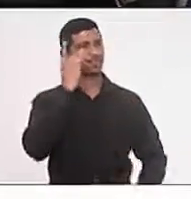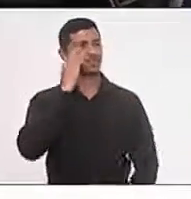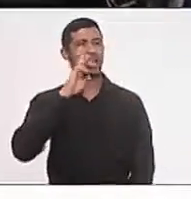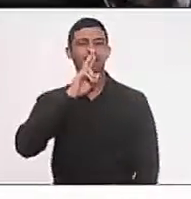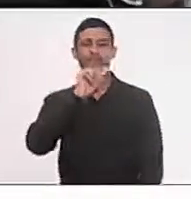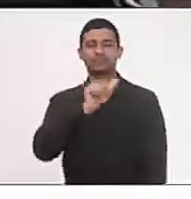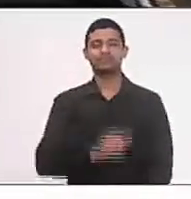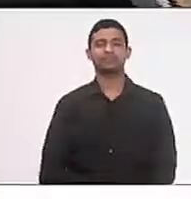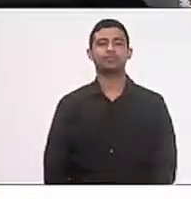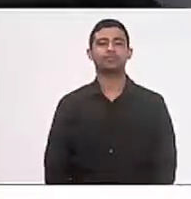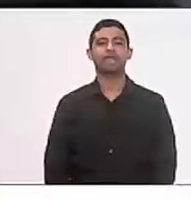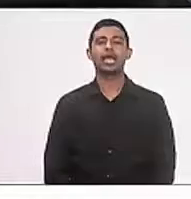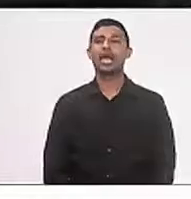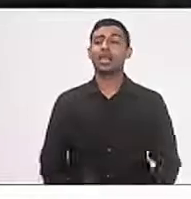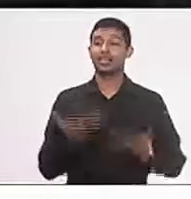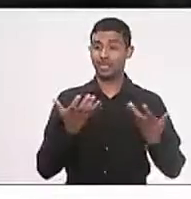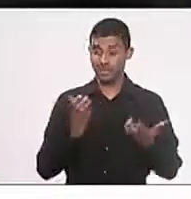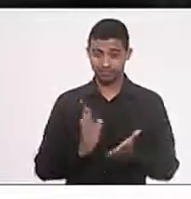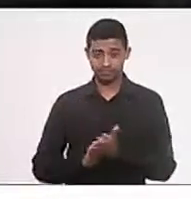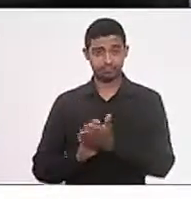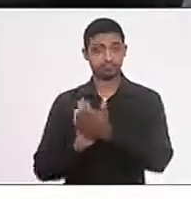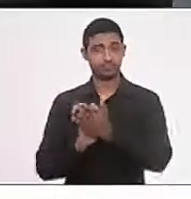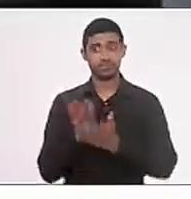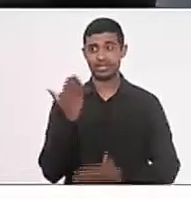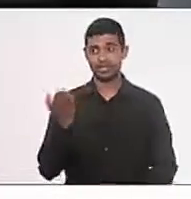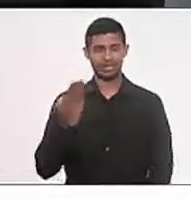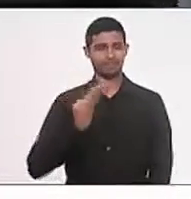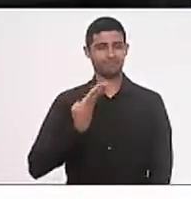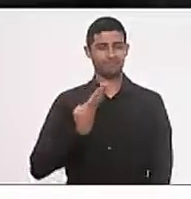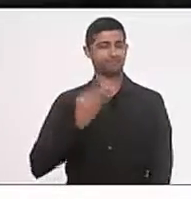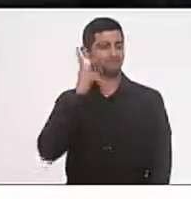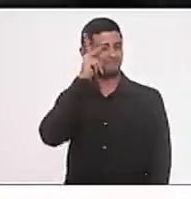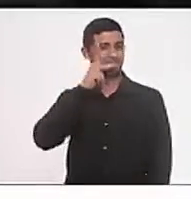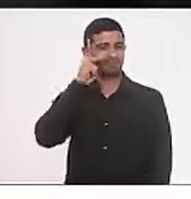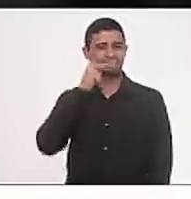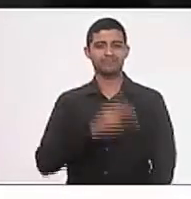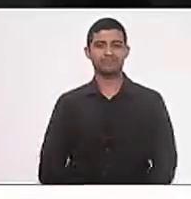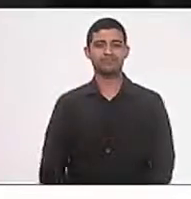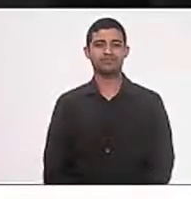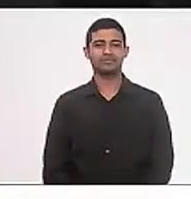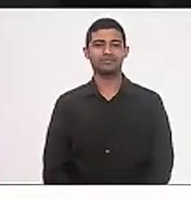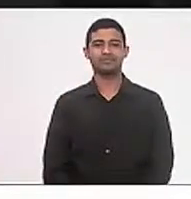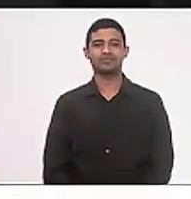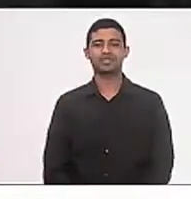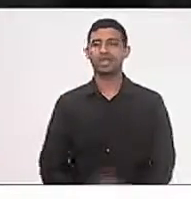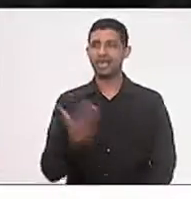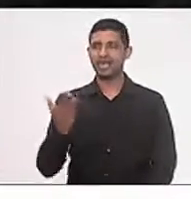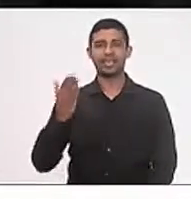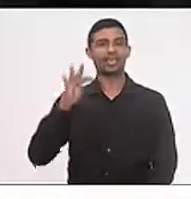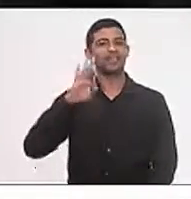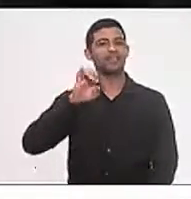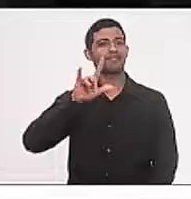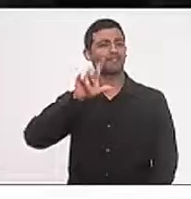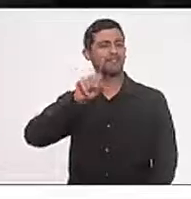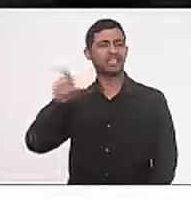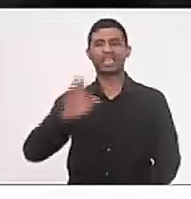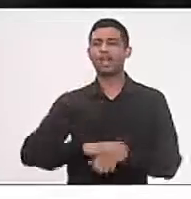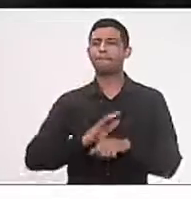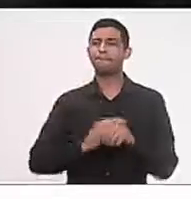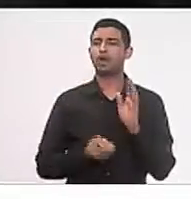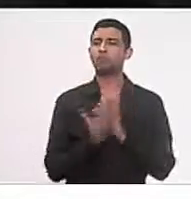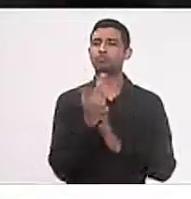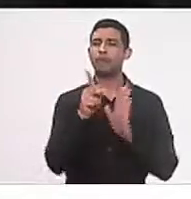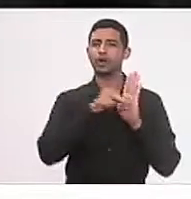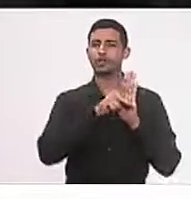Rodrigo. Queria aqui parabenizar ao colega parlamentar, Alexandre, pelo projeto. E como foi